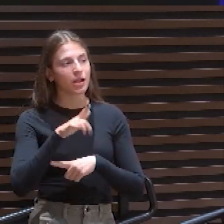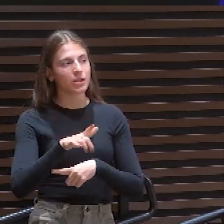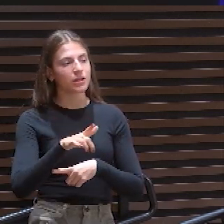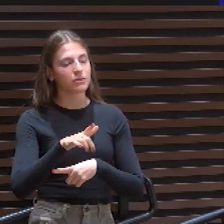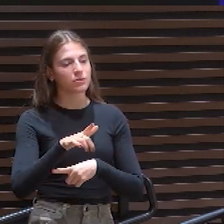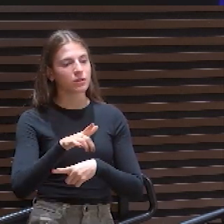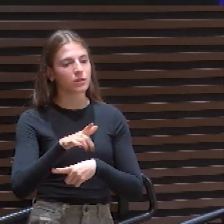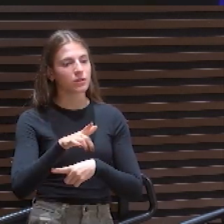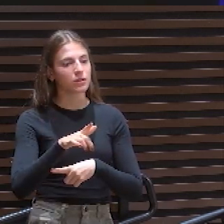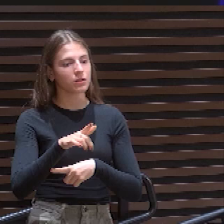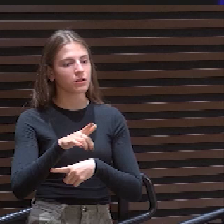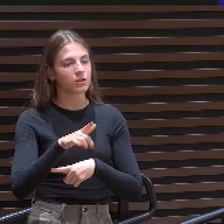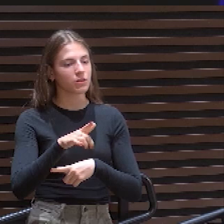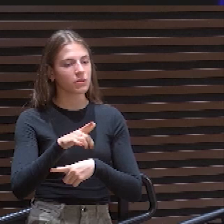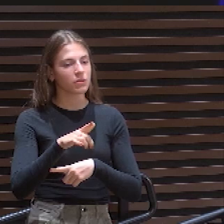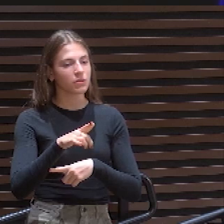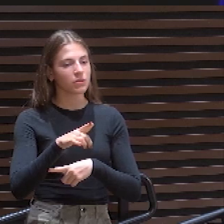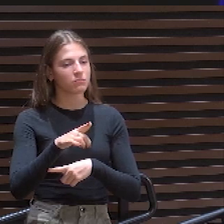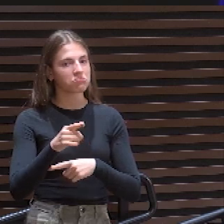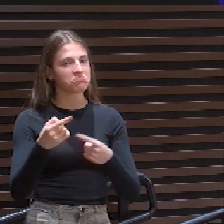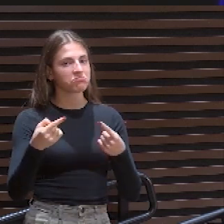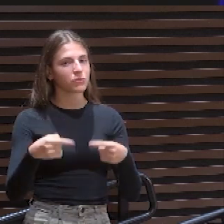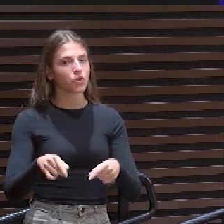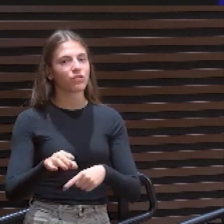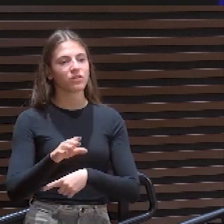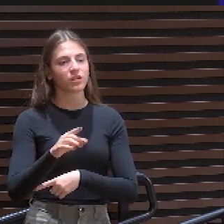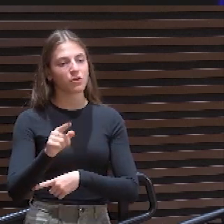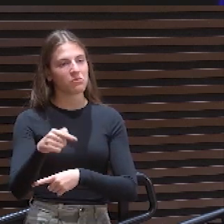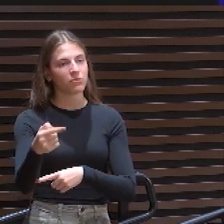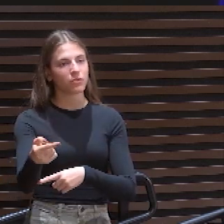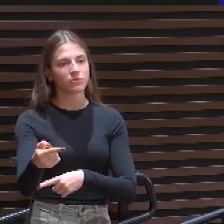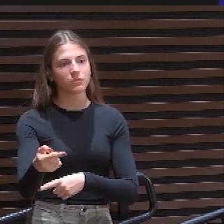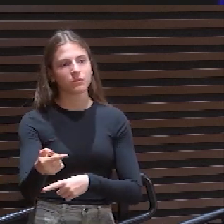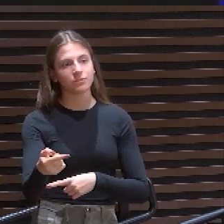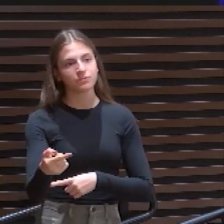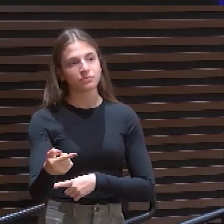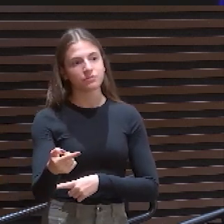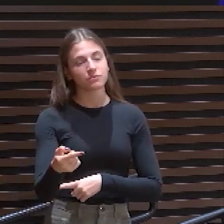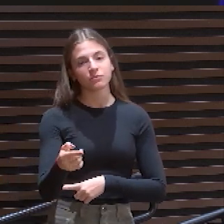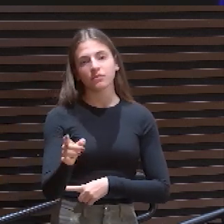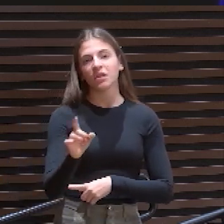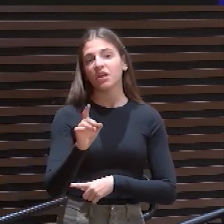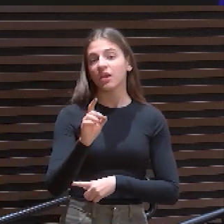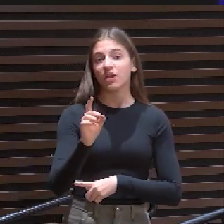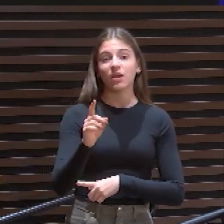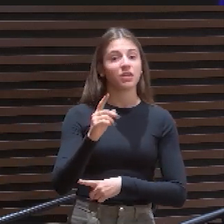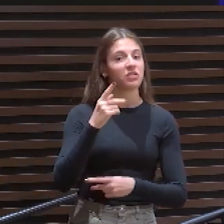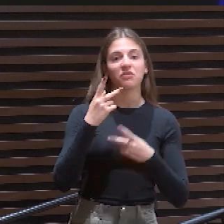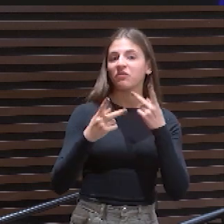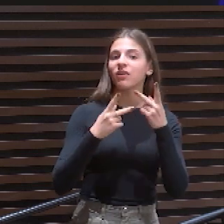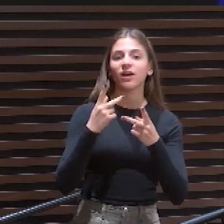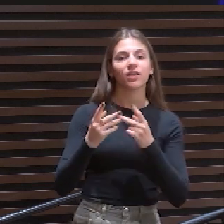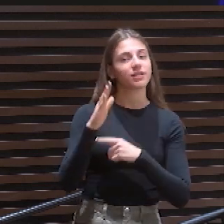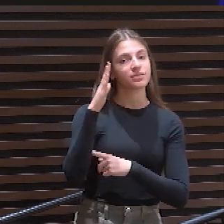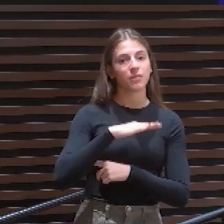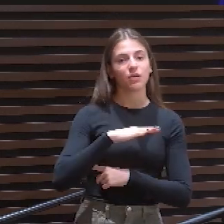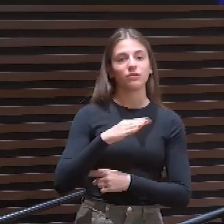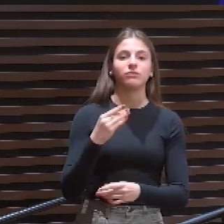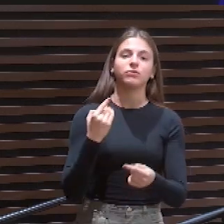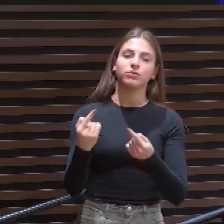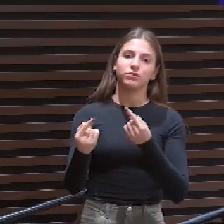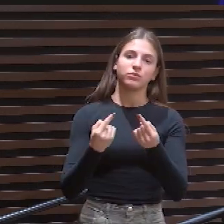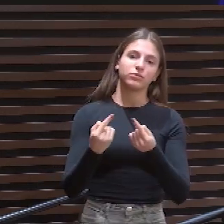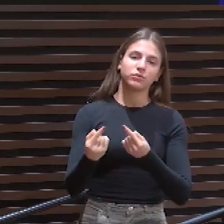toga e o próximo. Irmãos, não faleis mal uns dos